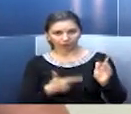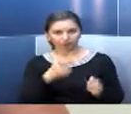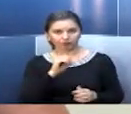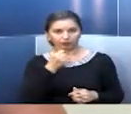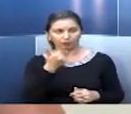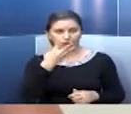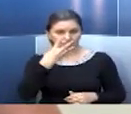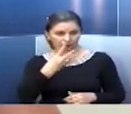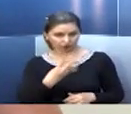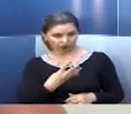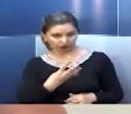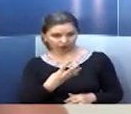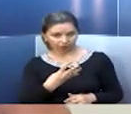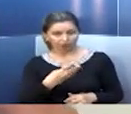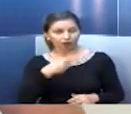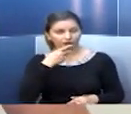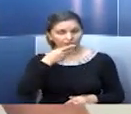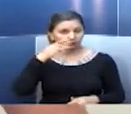ao povo de Minas